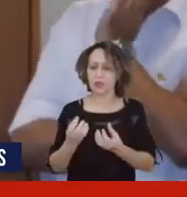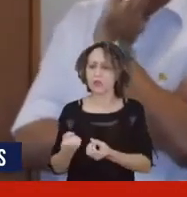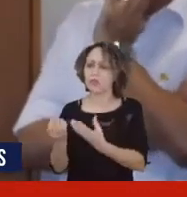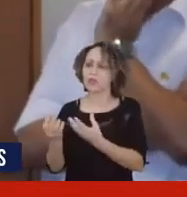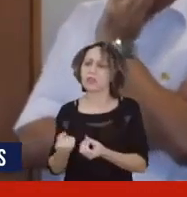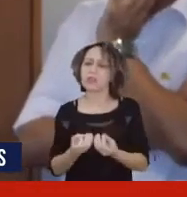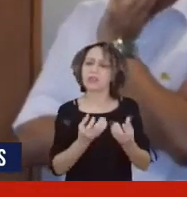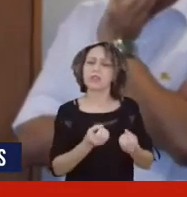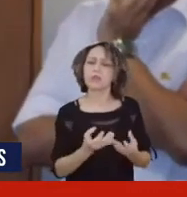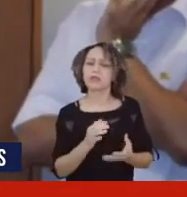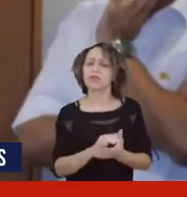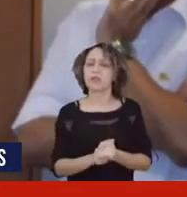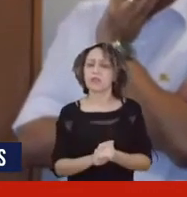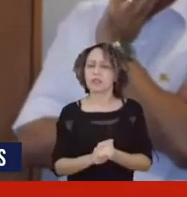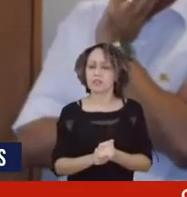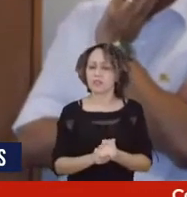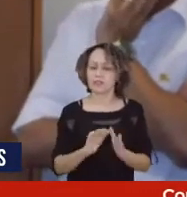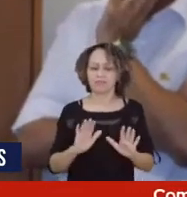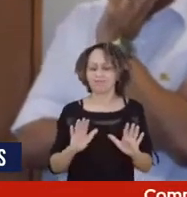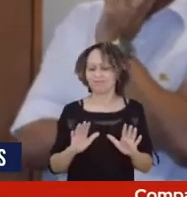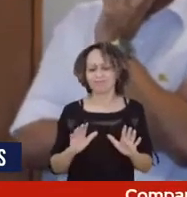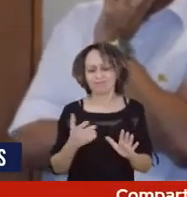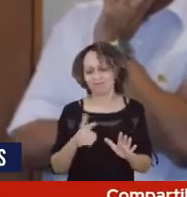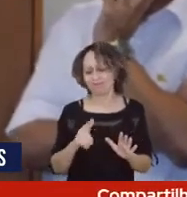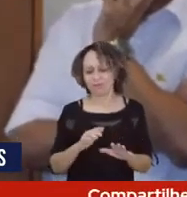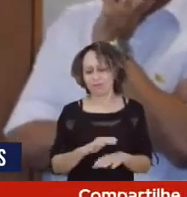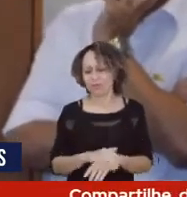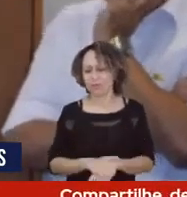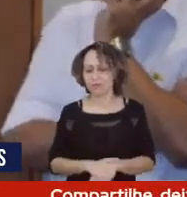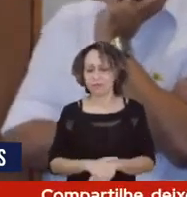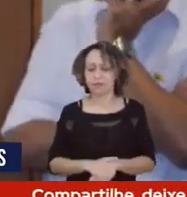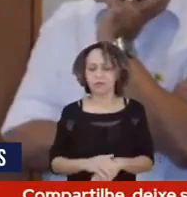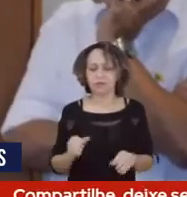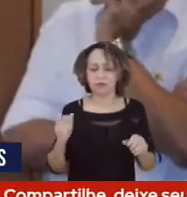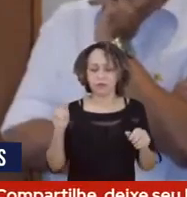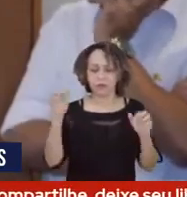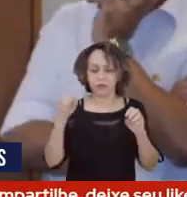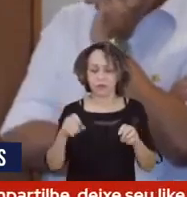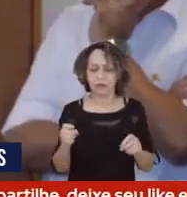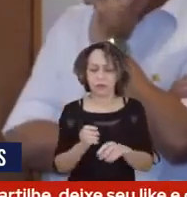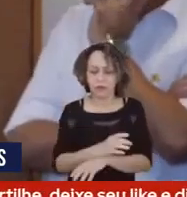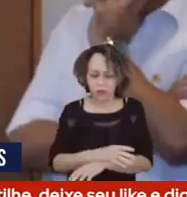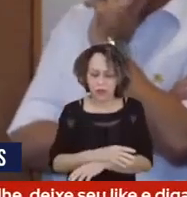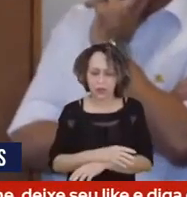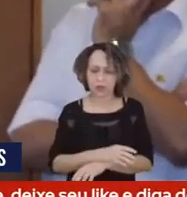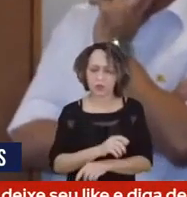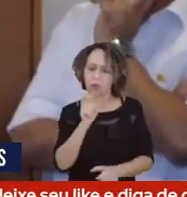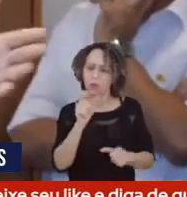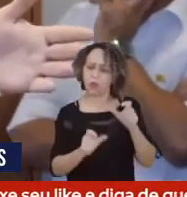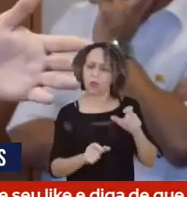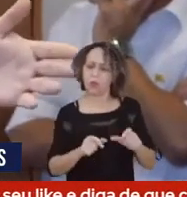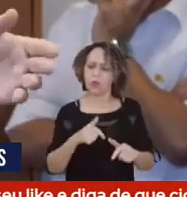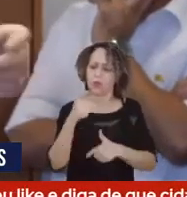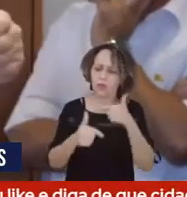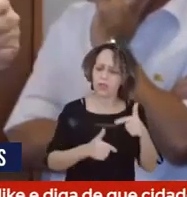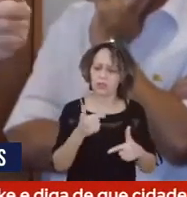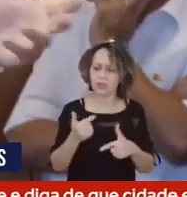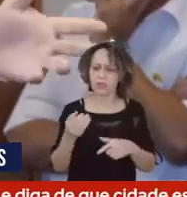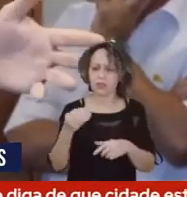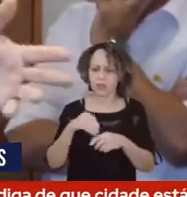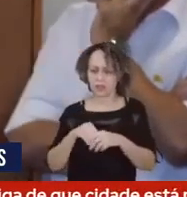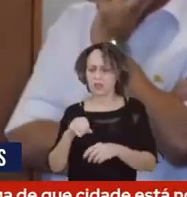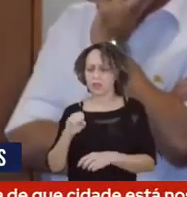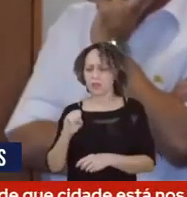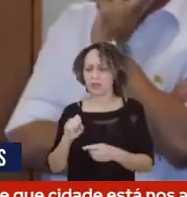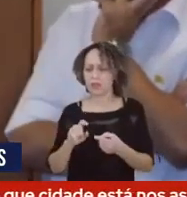mais. Termino aqui, finalizando, os petroleiros, o conhecimento sistematizado pelo GES e pelo INEP